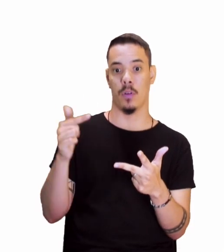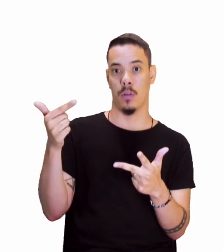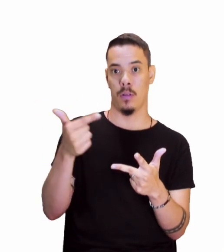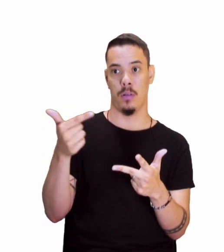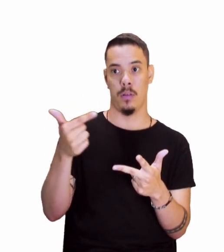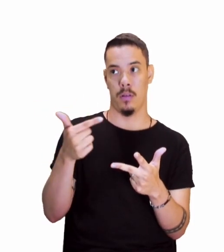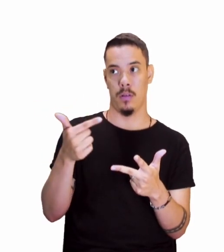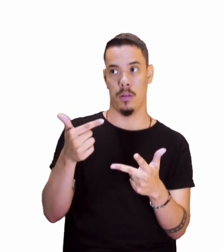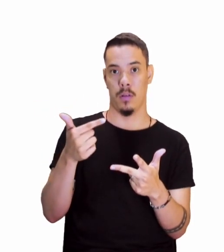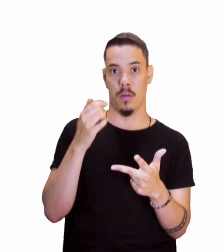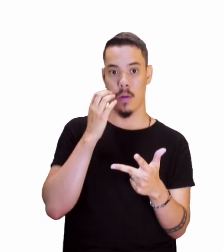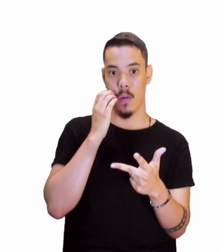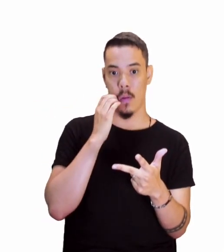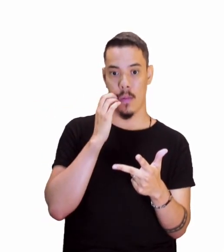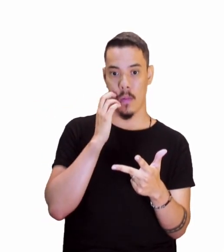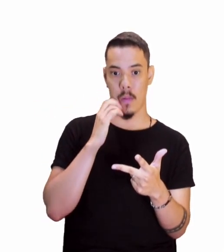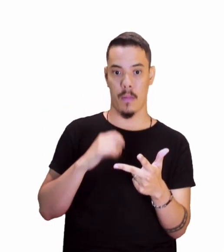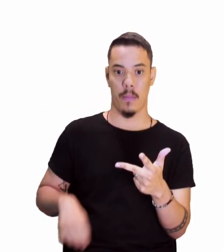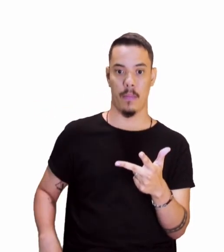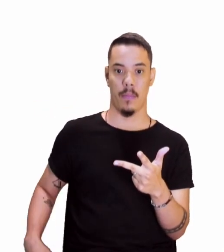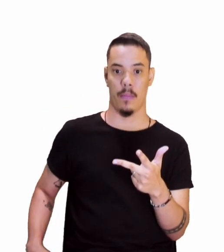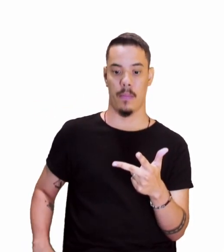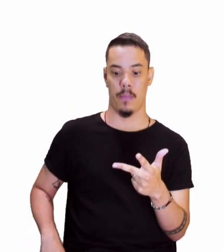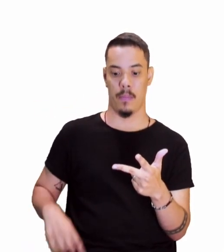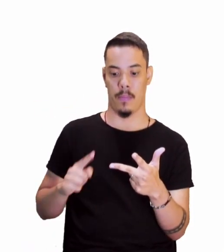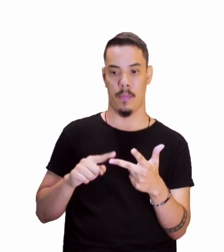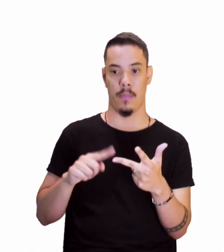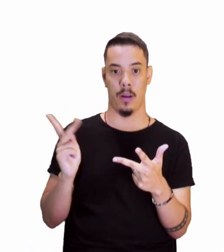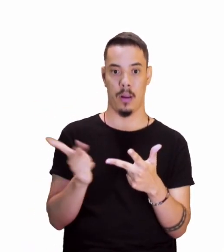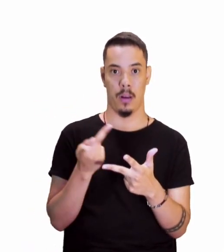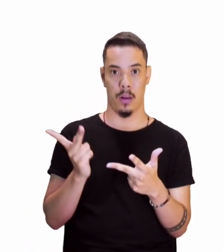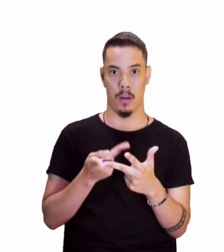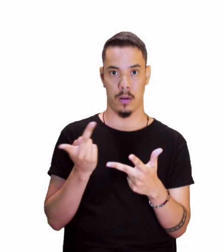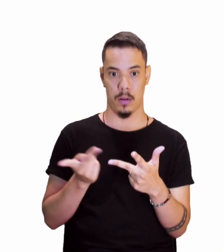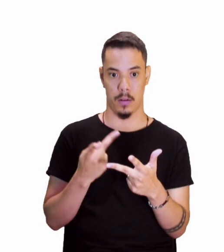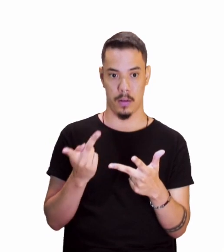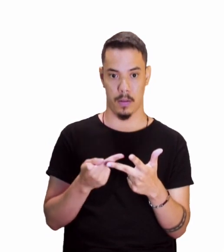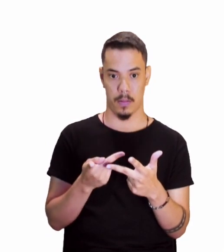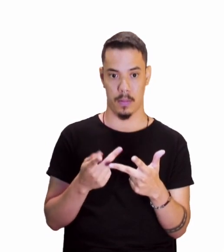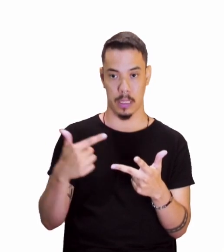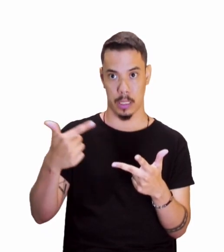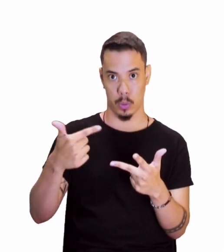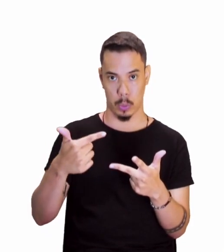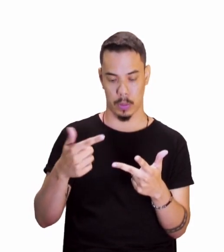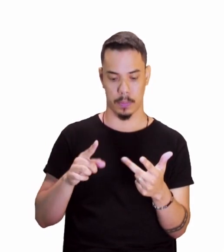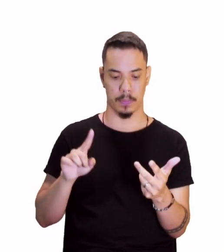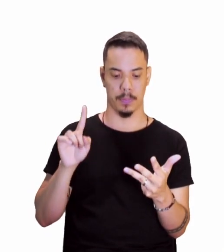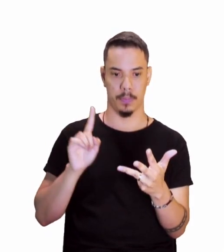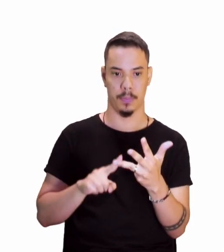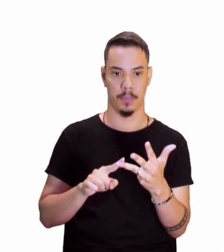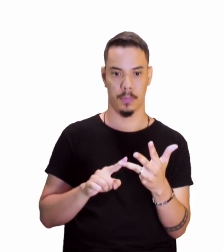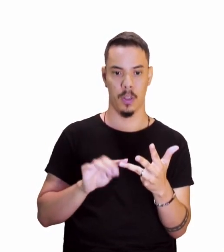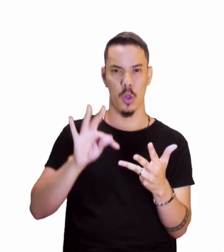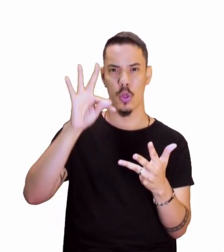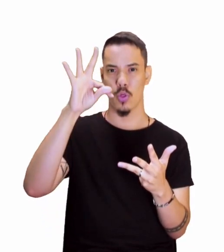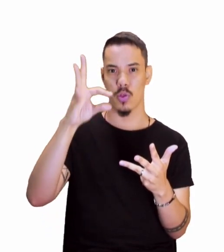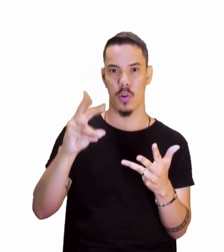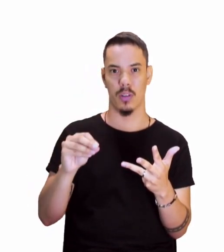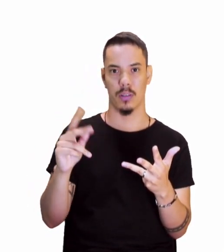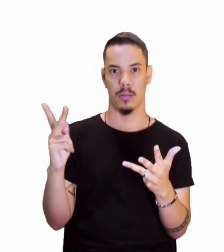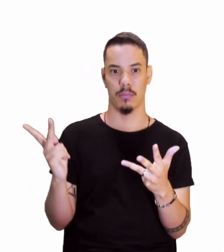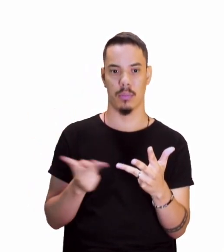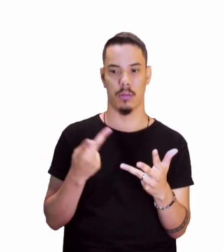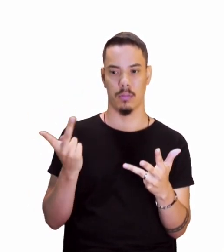somente a segunda está errada. C, D, todas